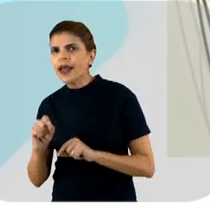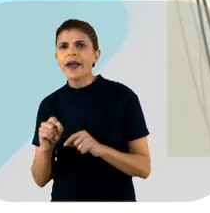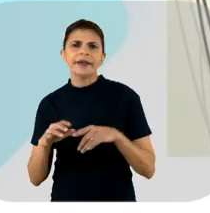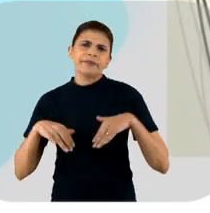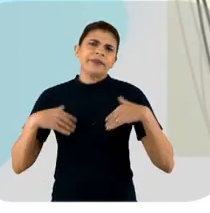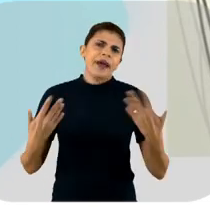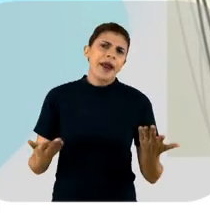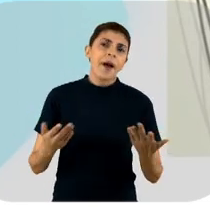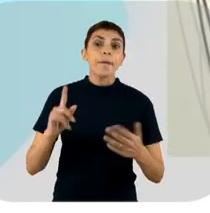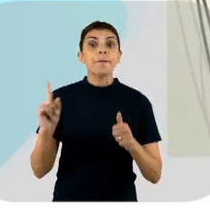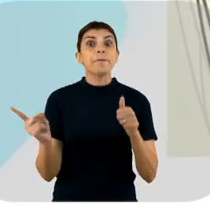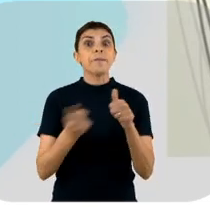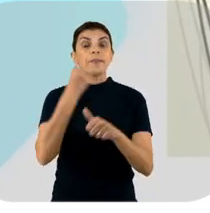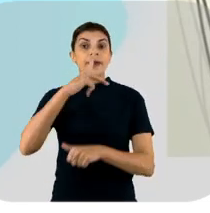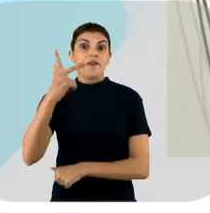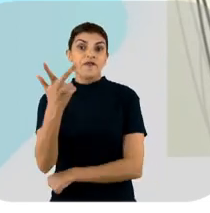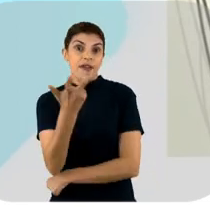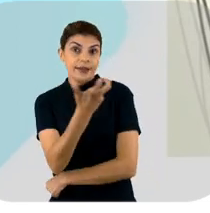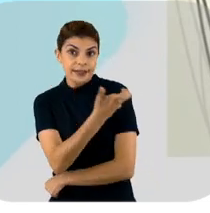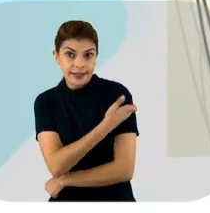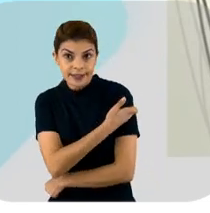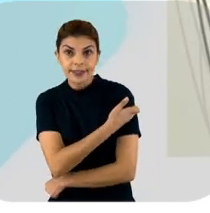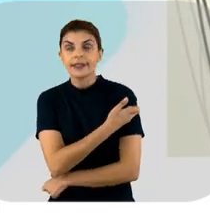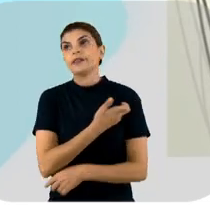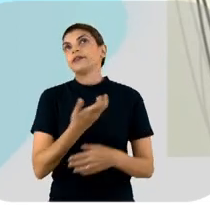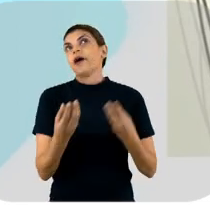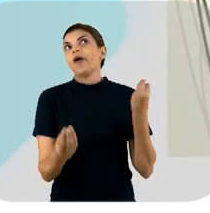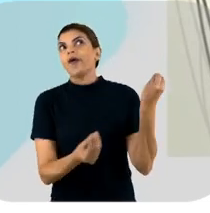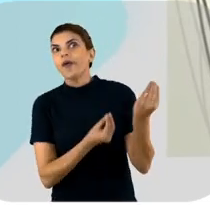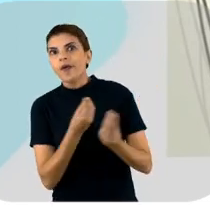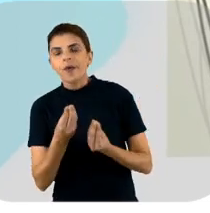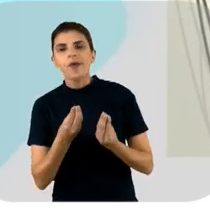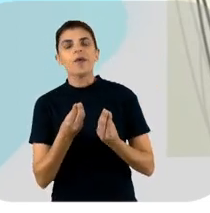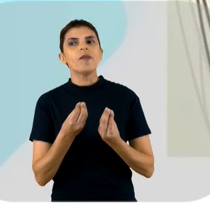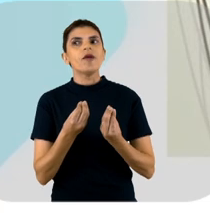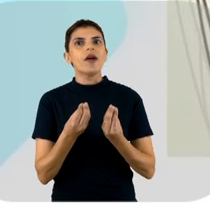lá, qual foi a primeira vacina, não sei o quê,